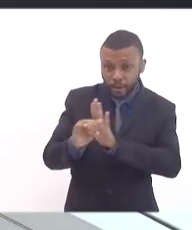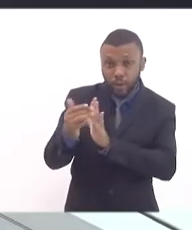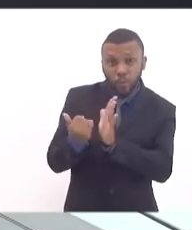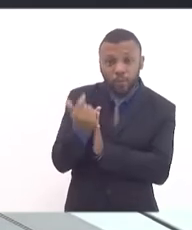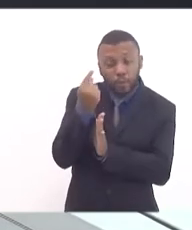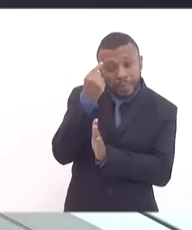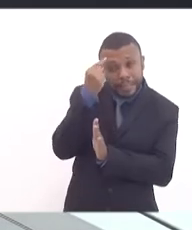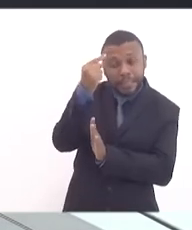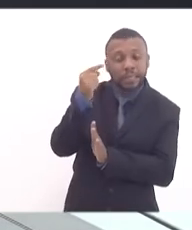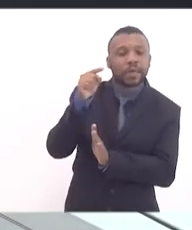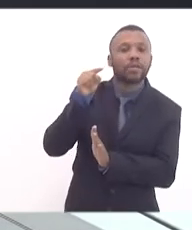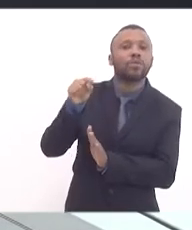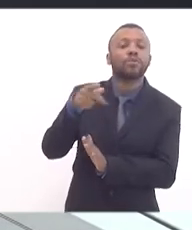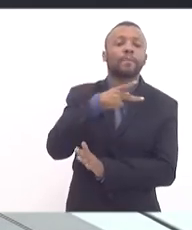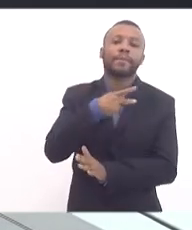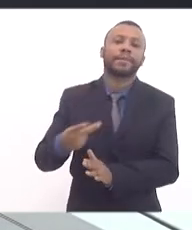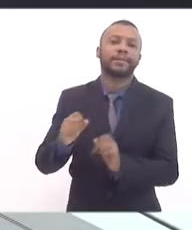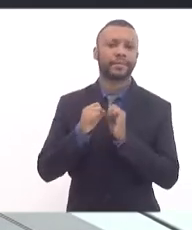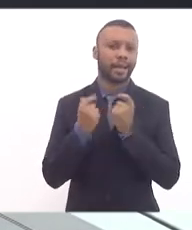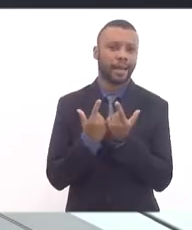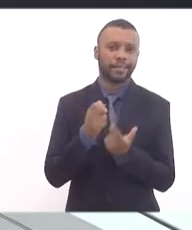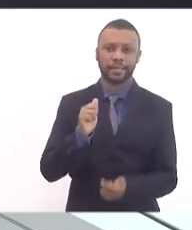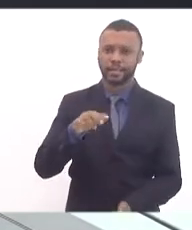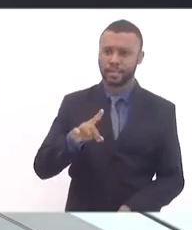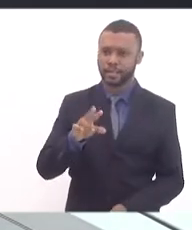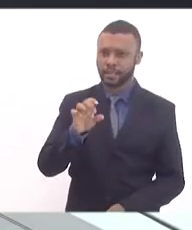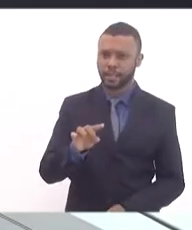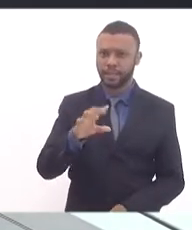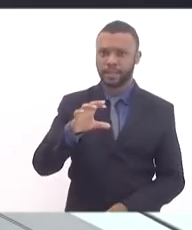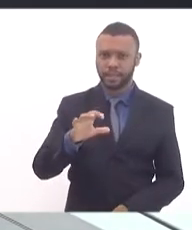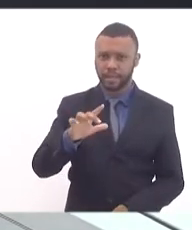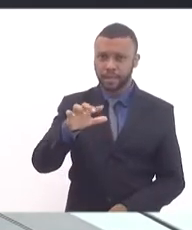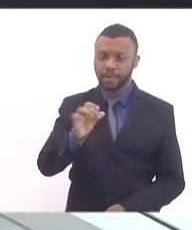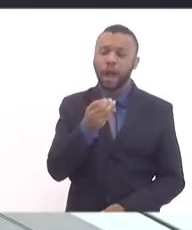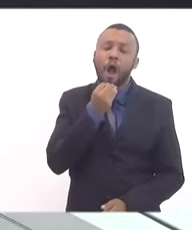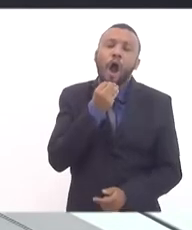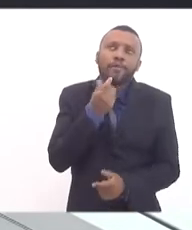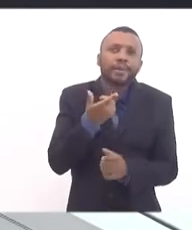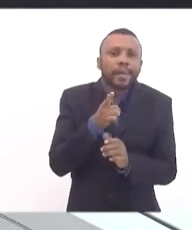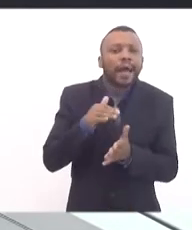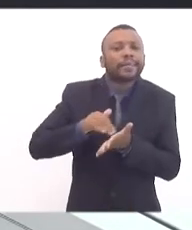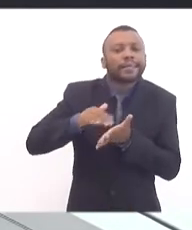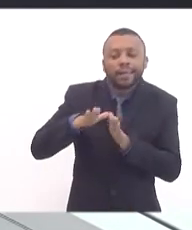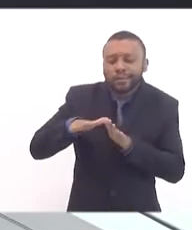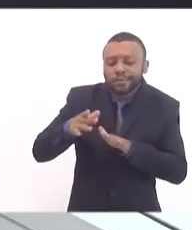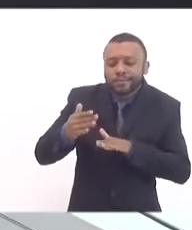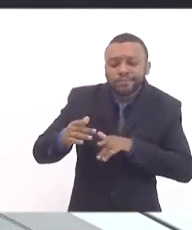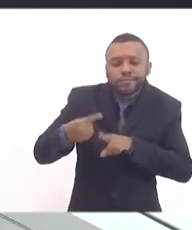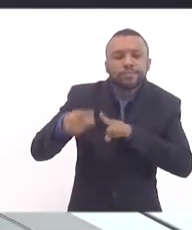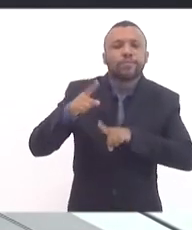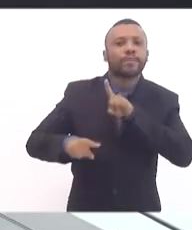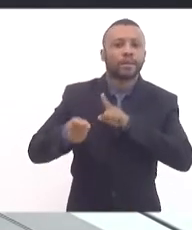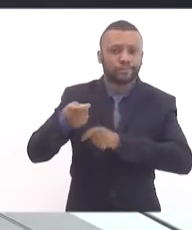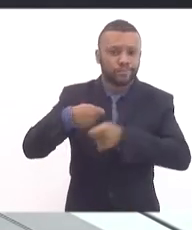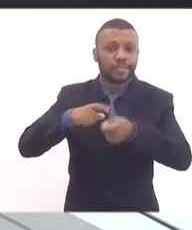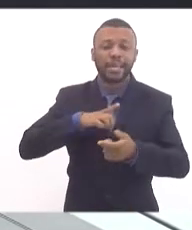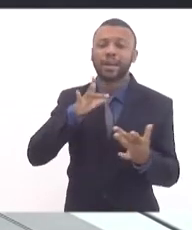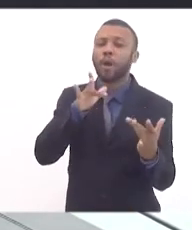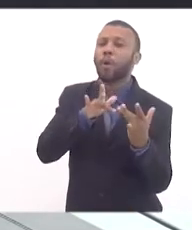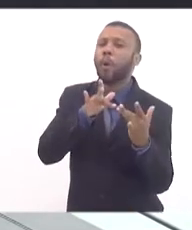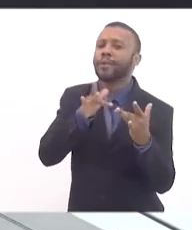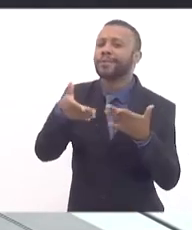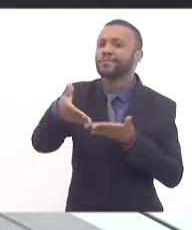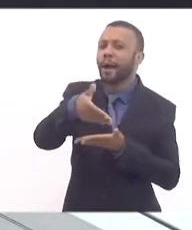é óbvio que a gente sabe né é notório que a secretaria de desenvolvimento tem contato contatos